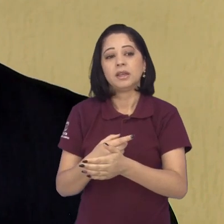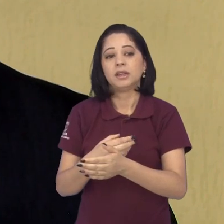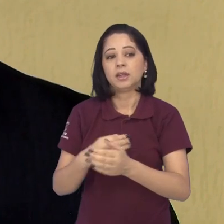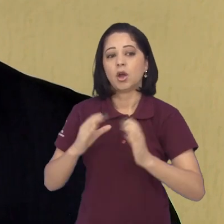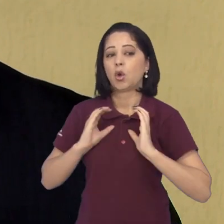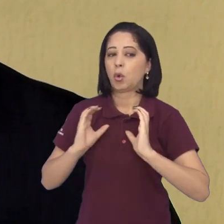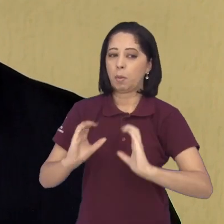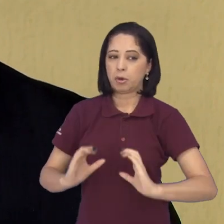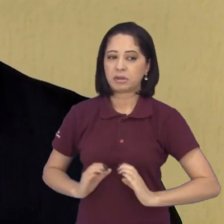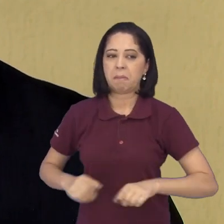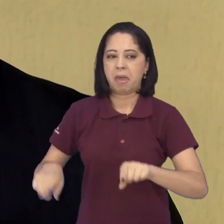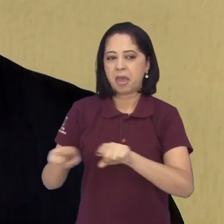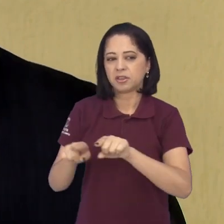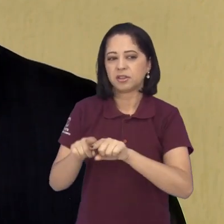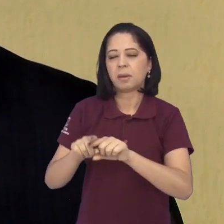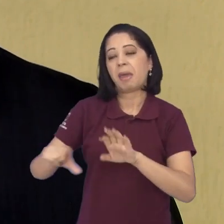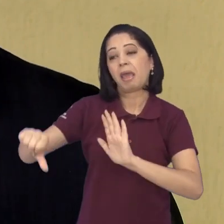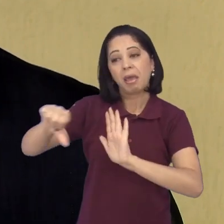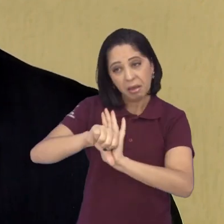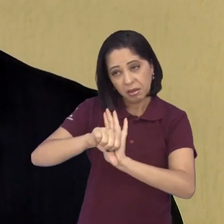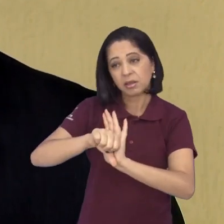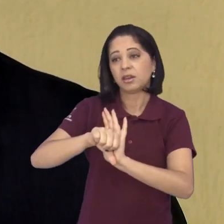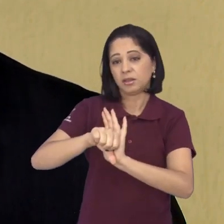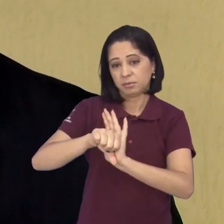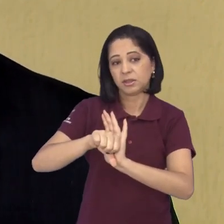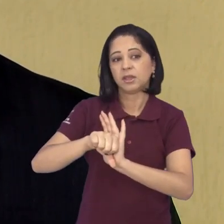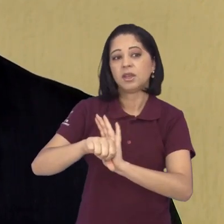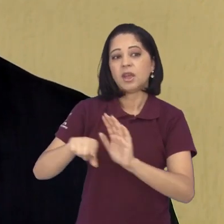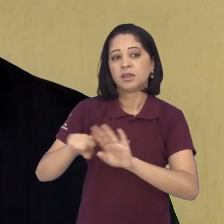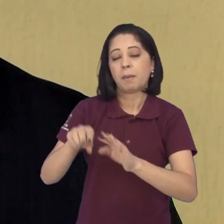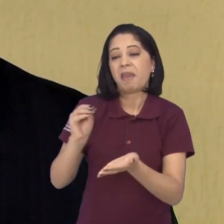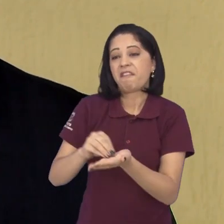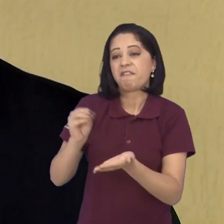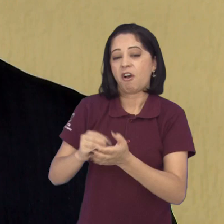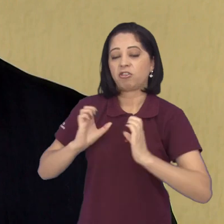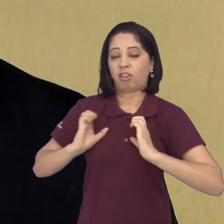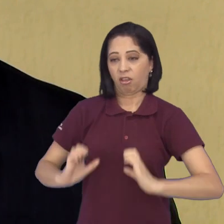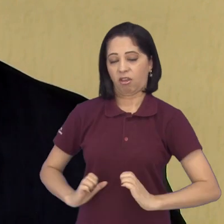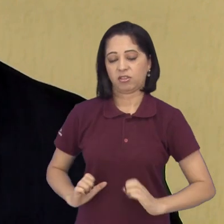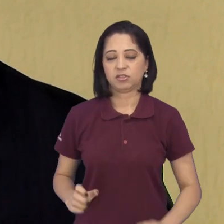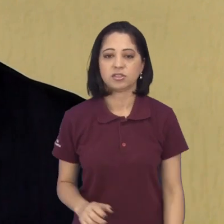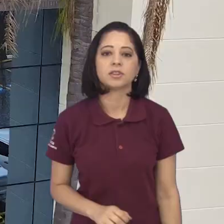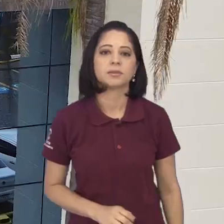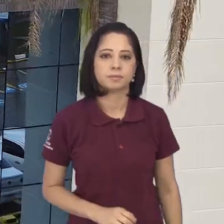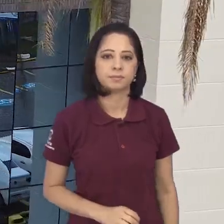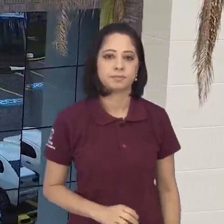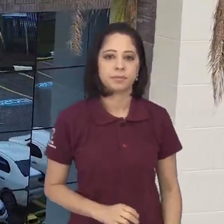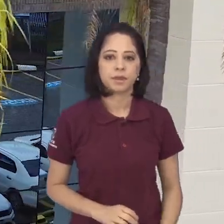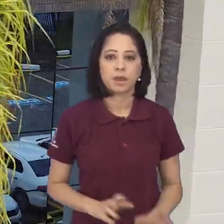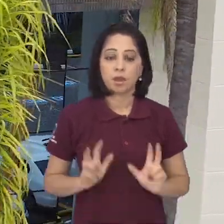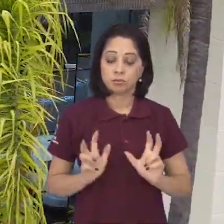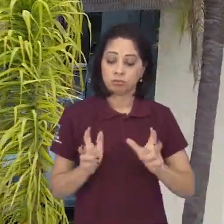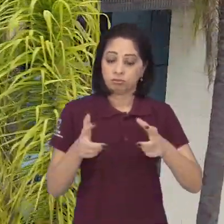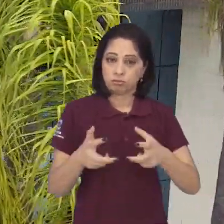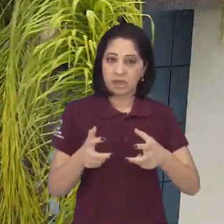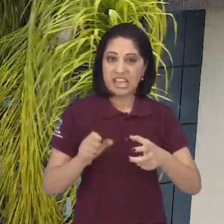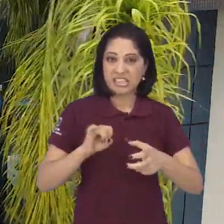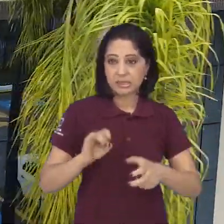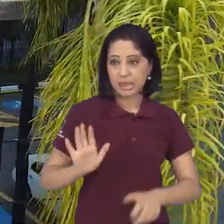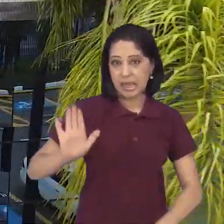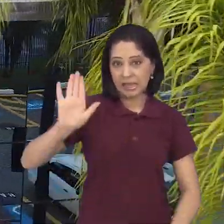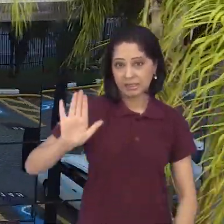do ponto de vista criminal ou do ponto de vista ético dentro do âmbito administrativo do parlamento. Para a Câmara Municipal,